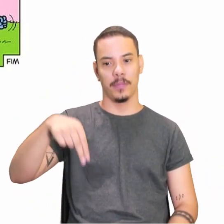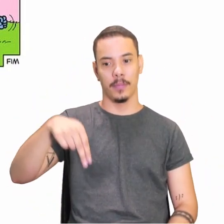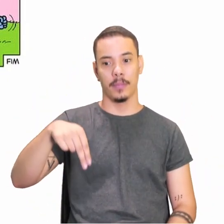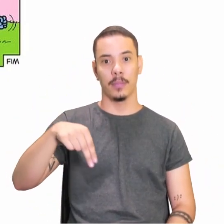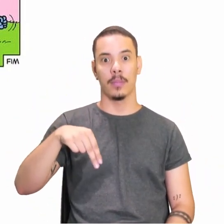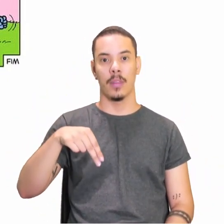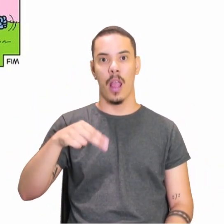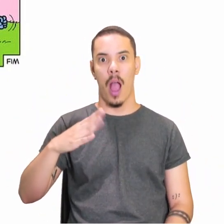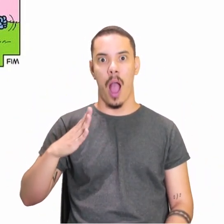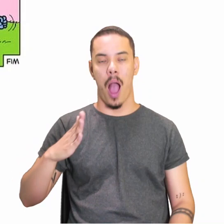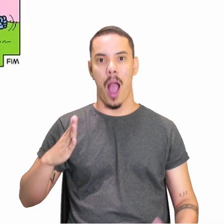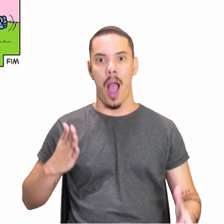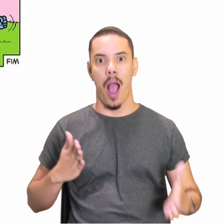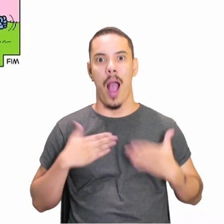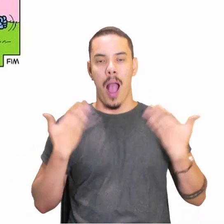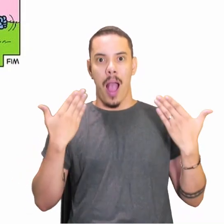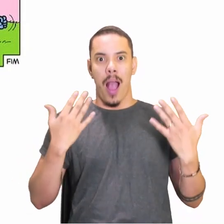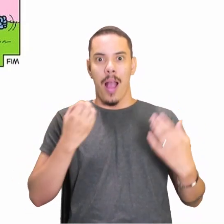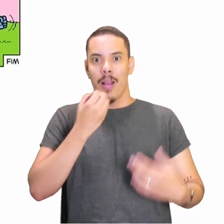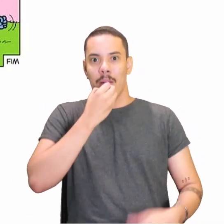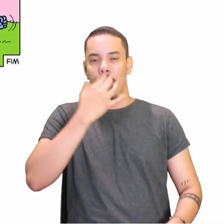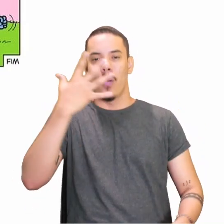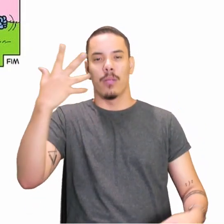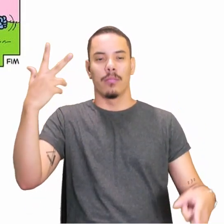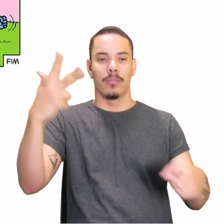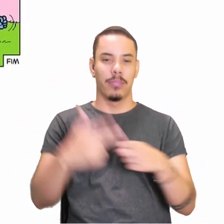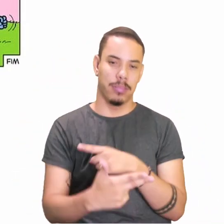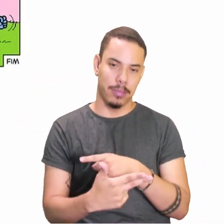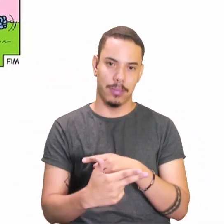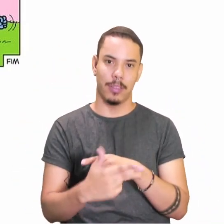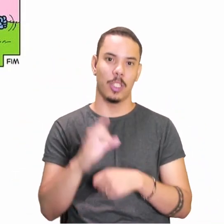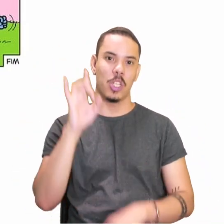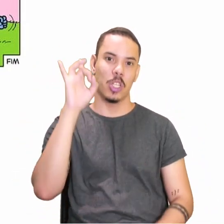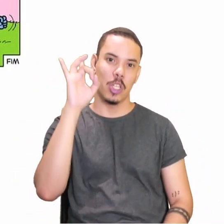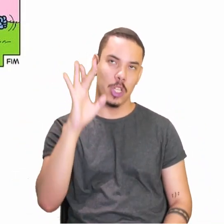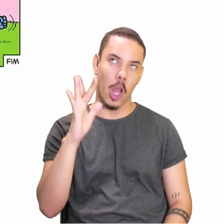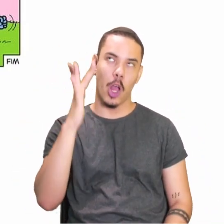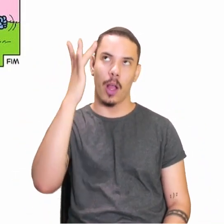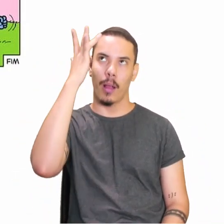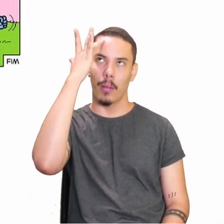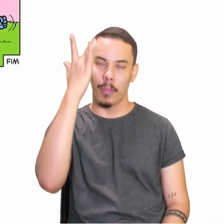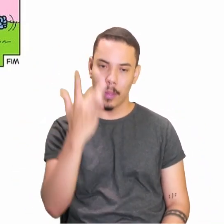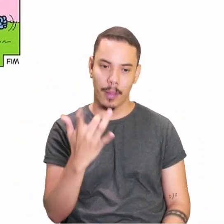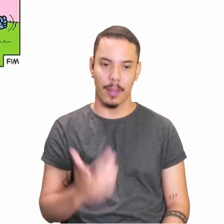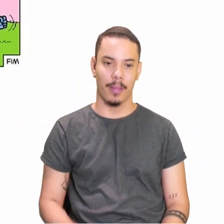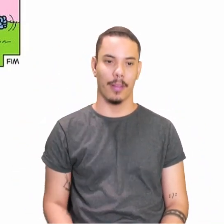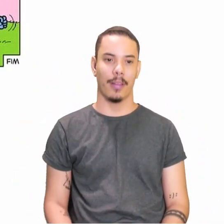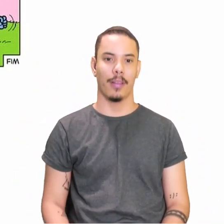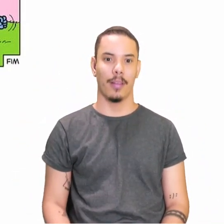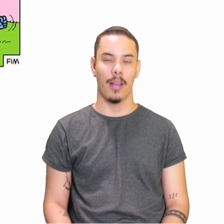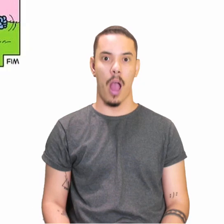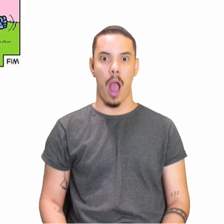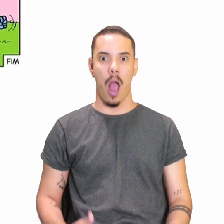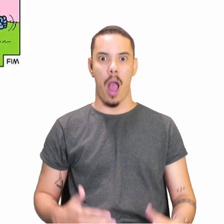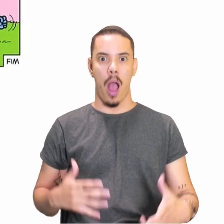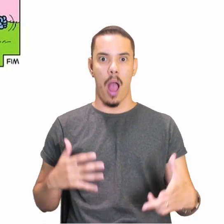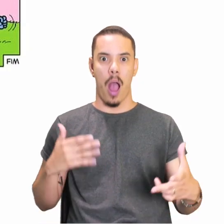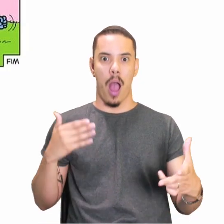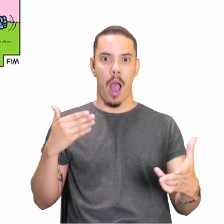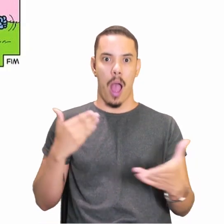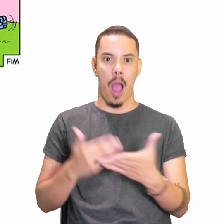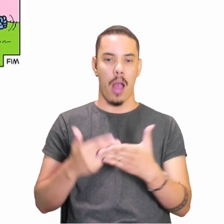ação, quando tá bom, deixa para a próxima cena, para o próximo capítulo. Então ali é o